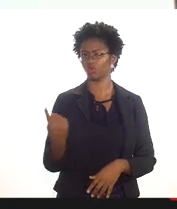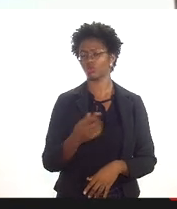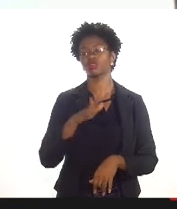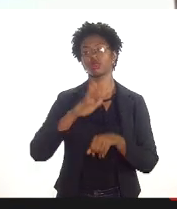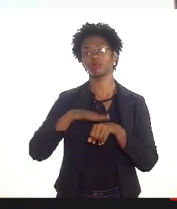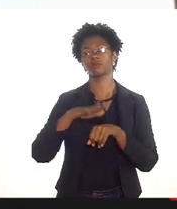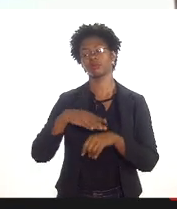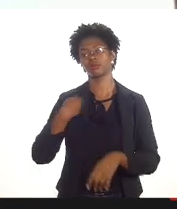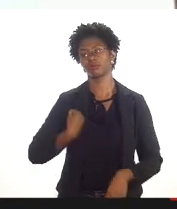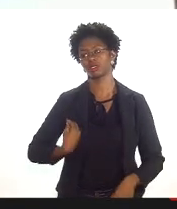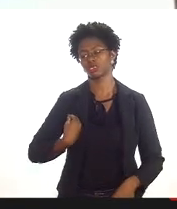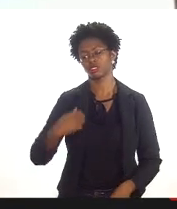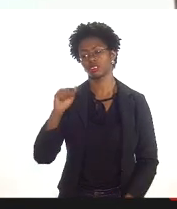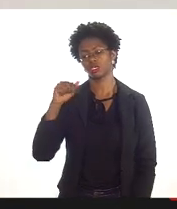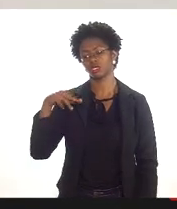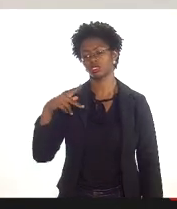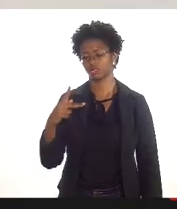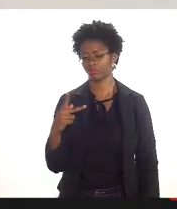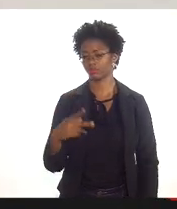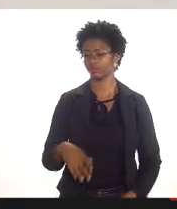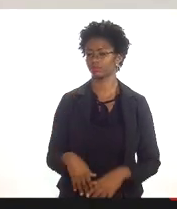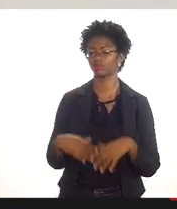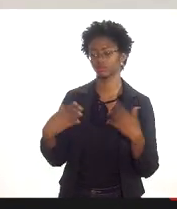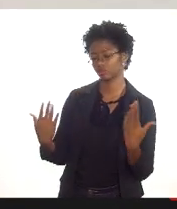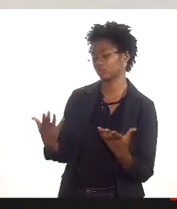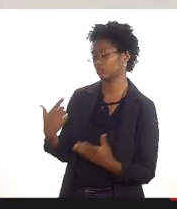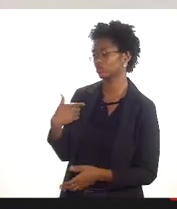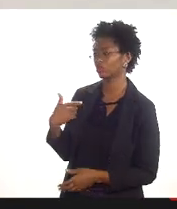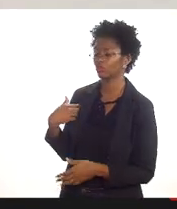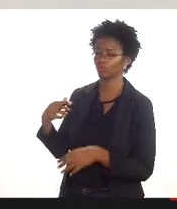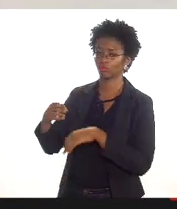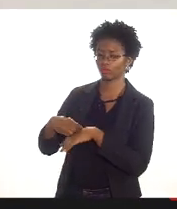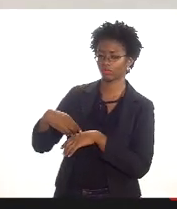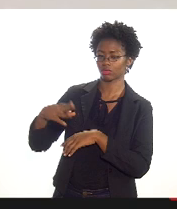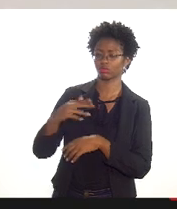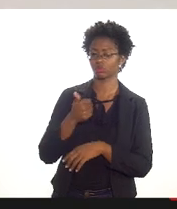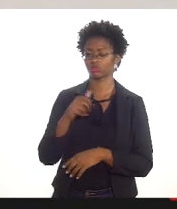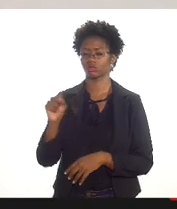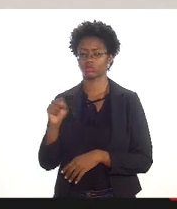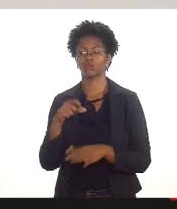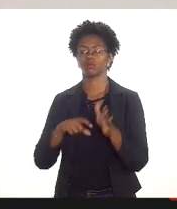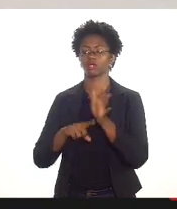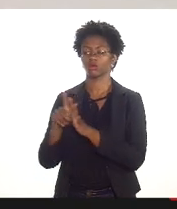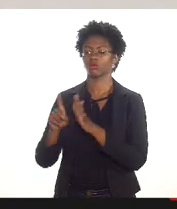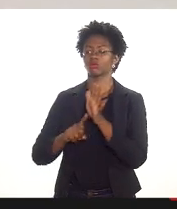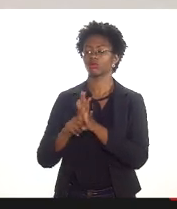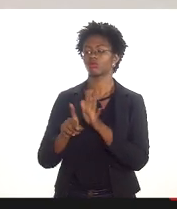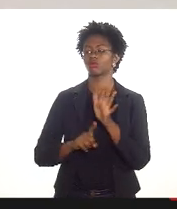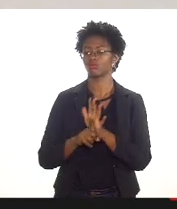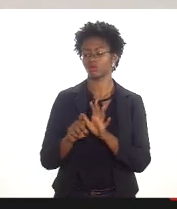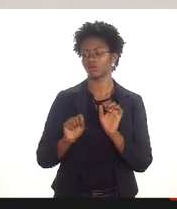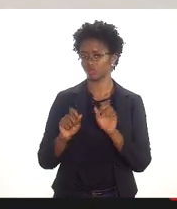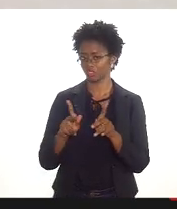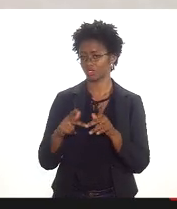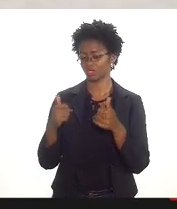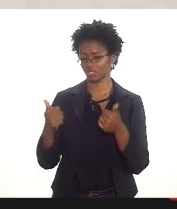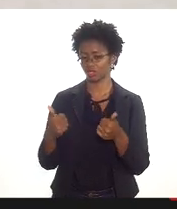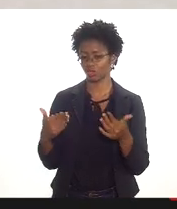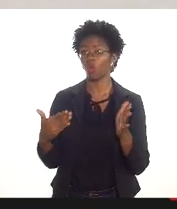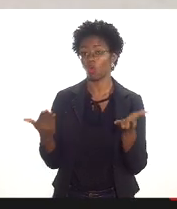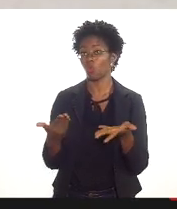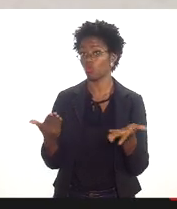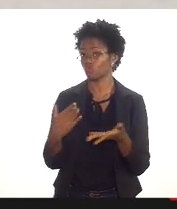da ANP. Farei então chegar ao senhor, via sua assessoria, as perguntas para serem encaminhadas à ANP, ainda